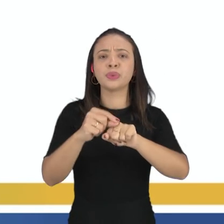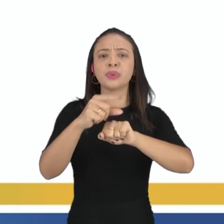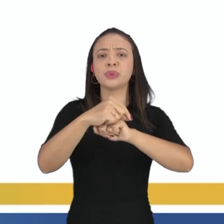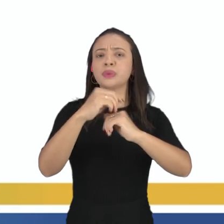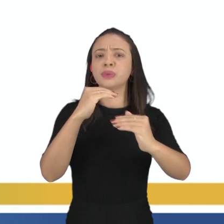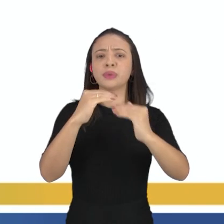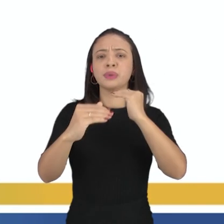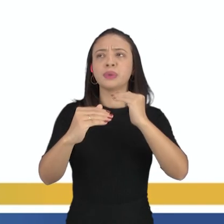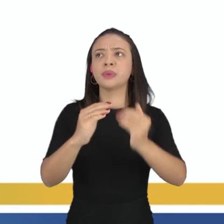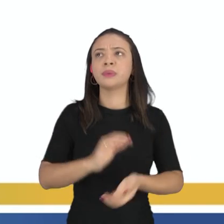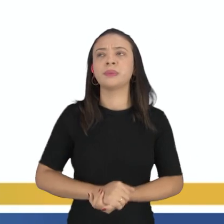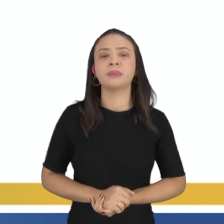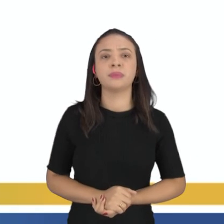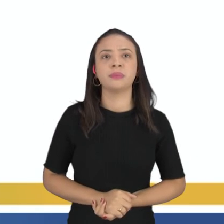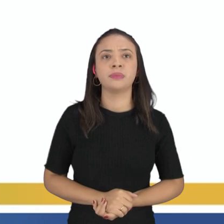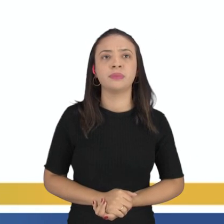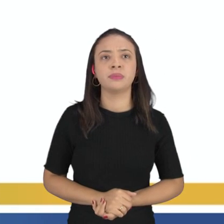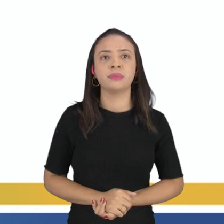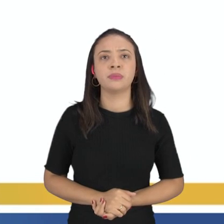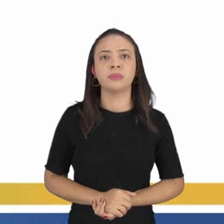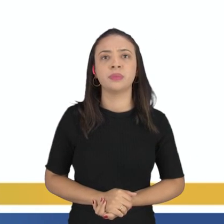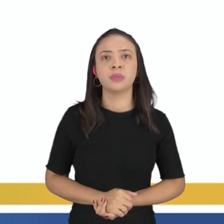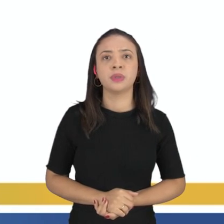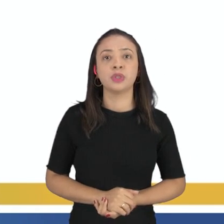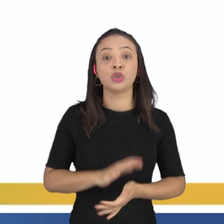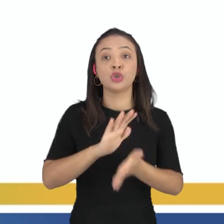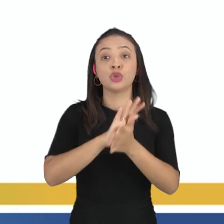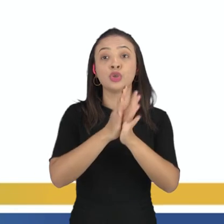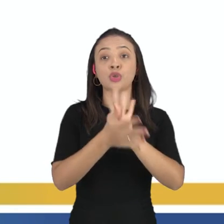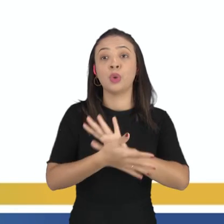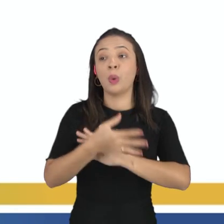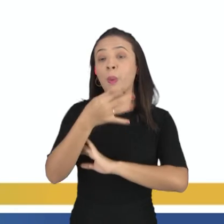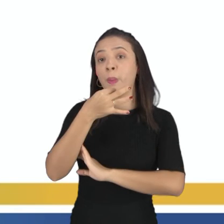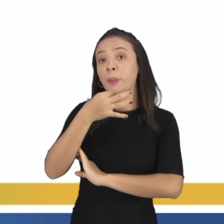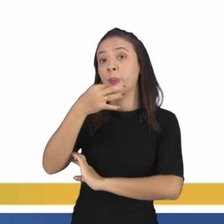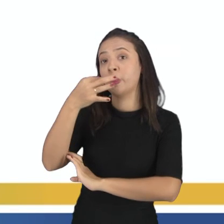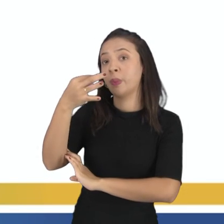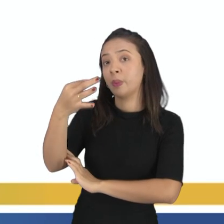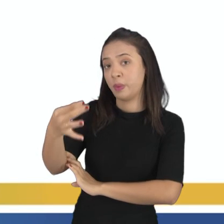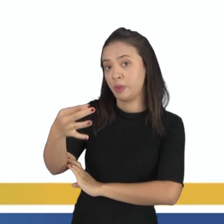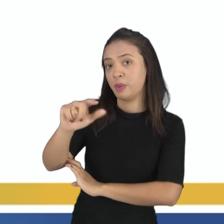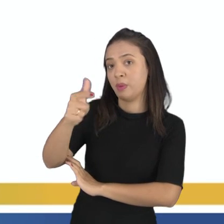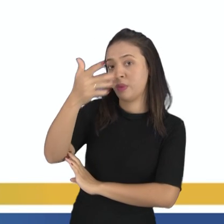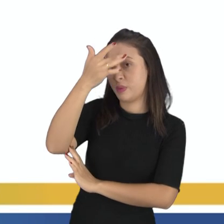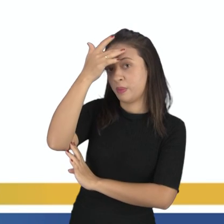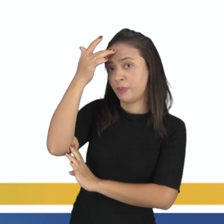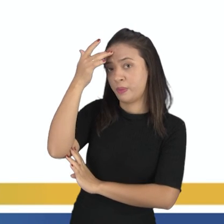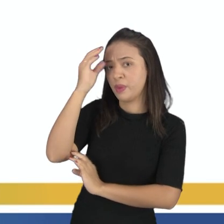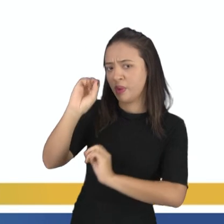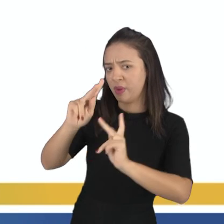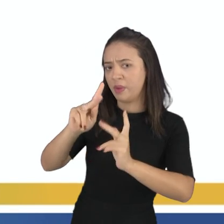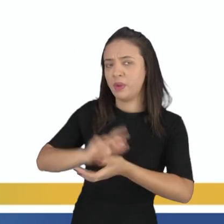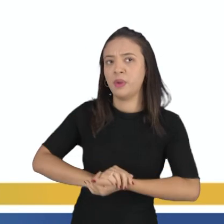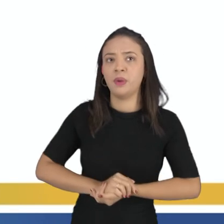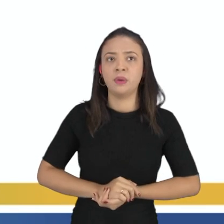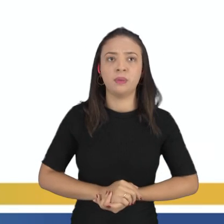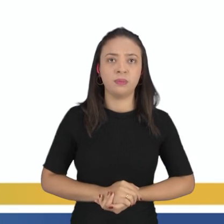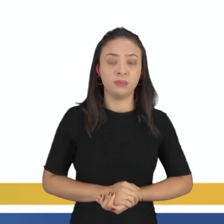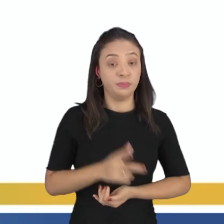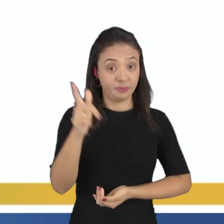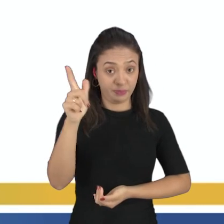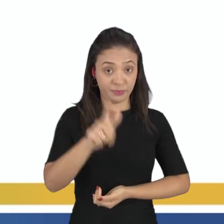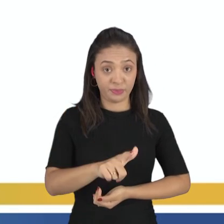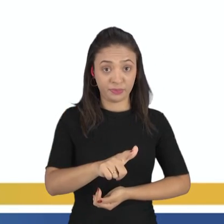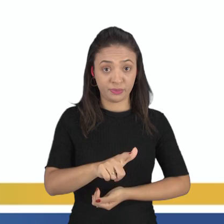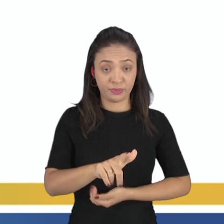contra-argumento? Contestar e derrubar o argumento opositor, ok?